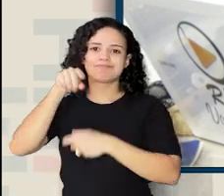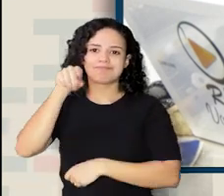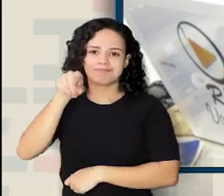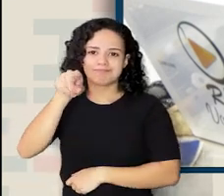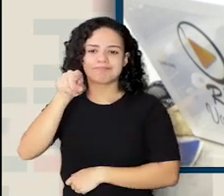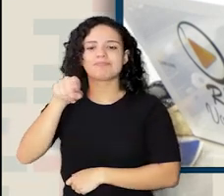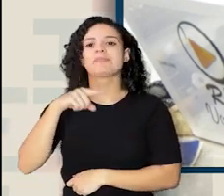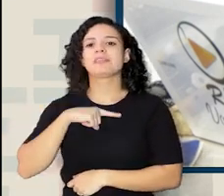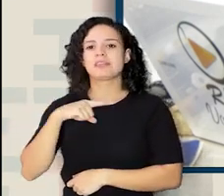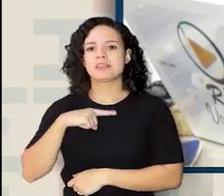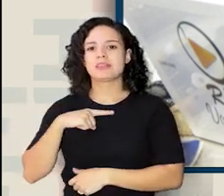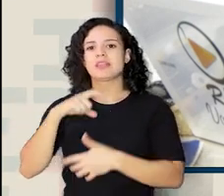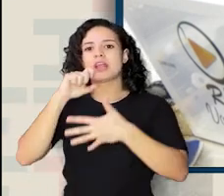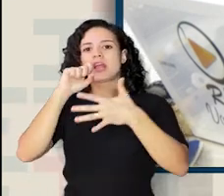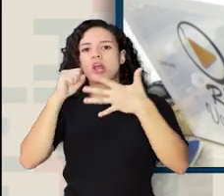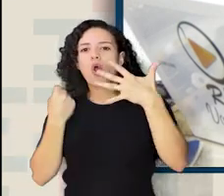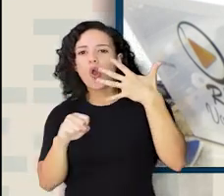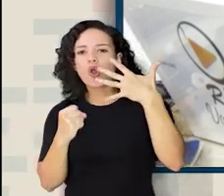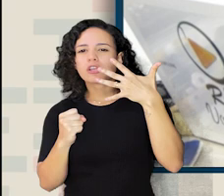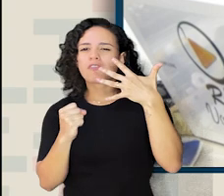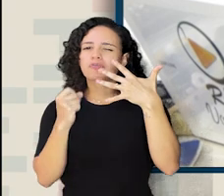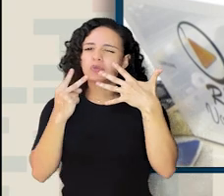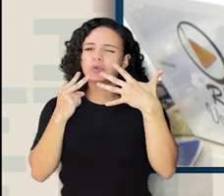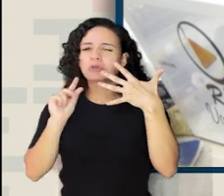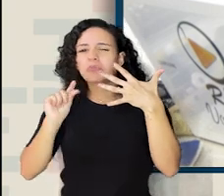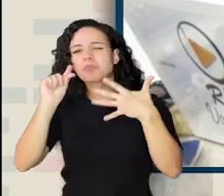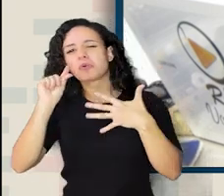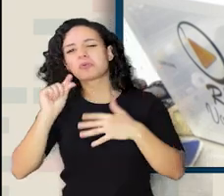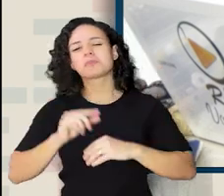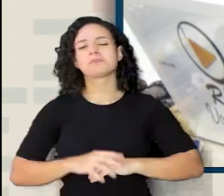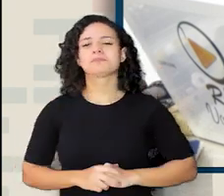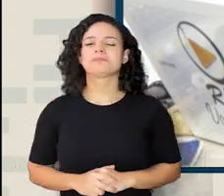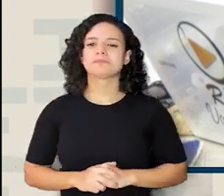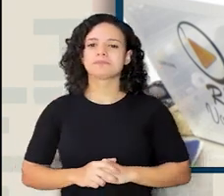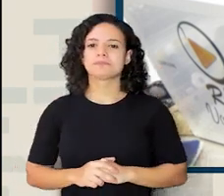do contralto. Ela também tem 2 oitavas e um pouco mais.